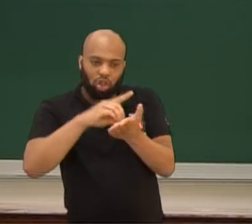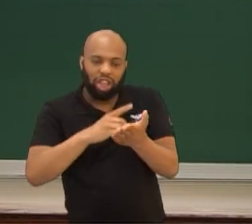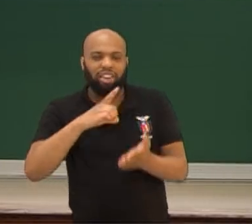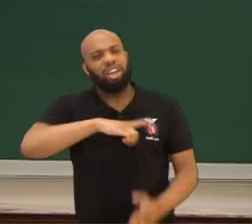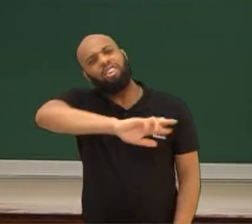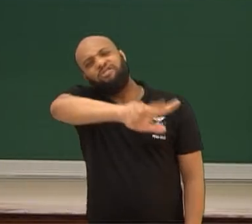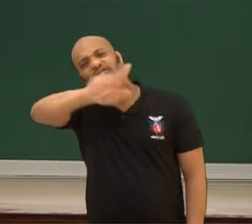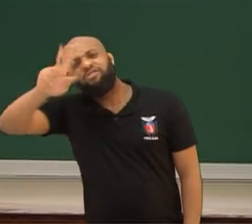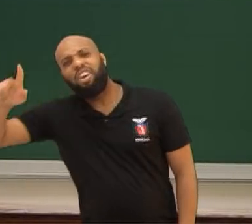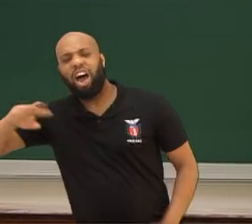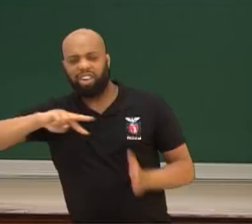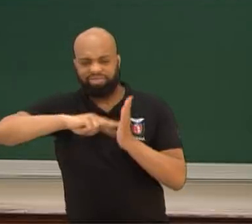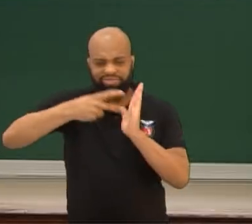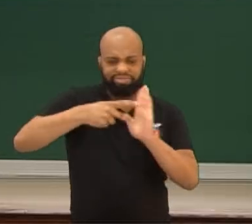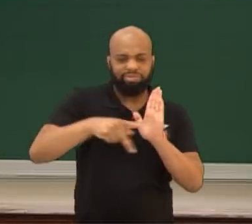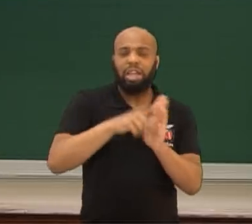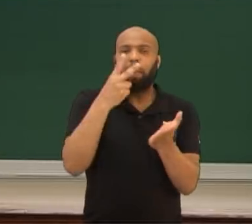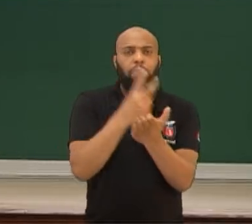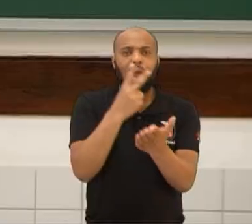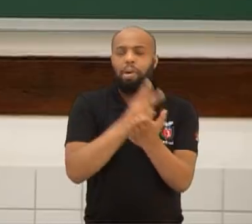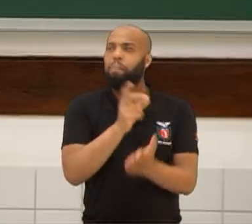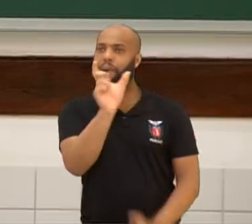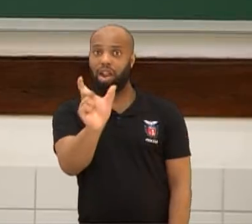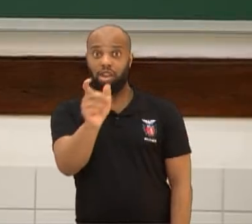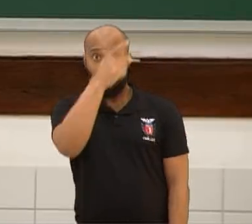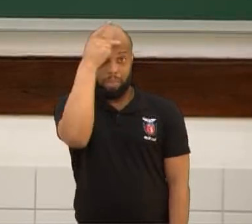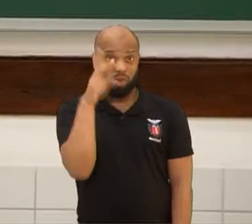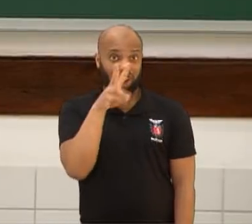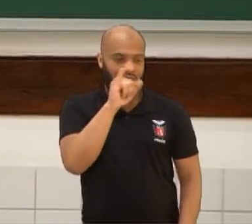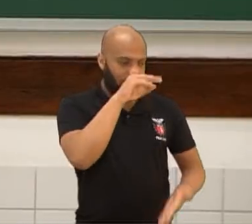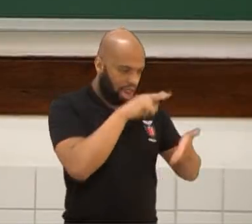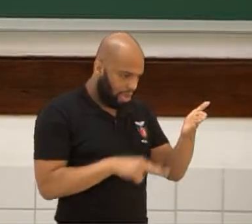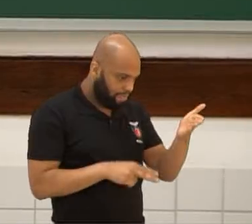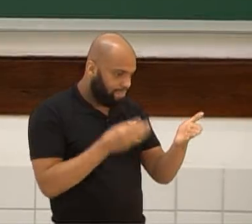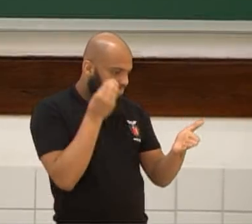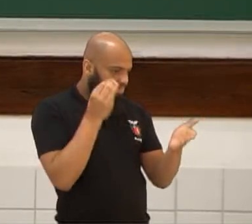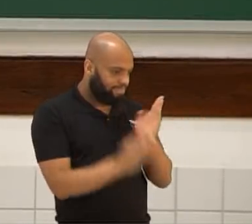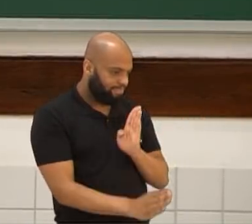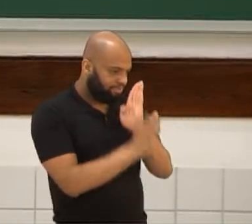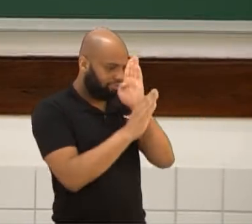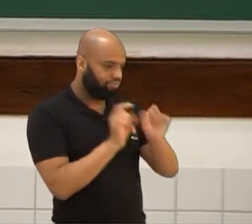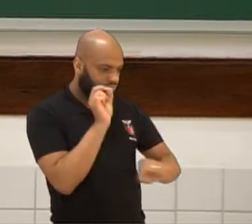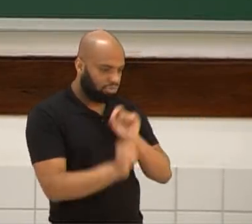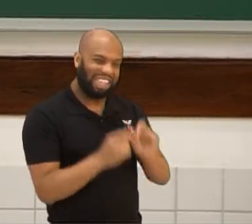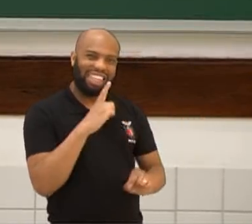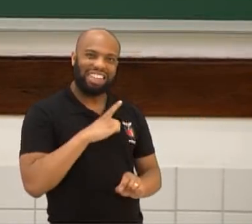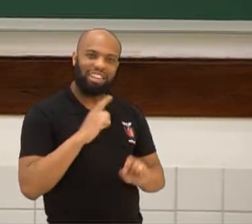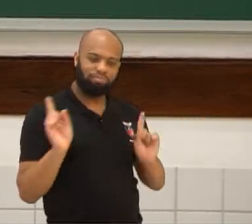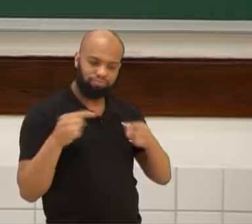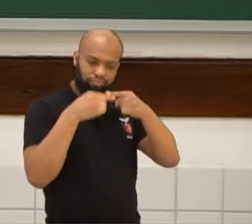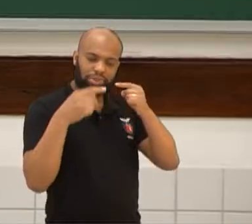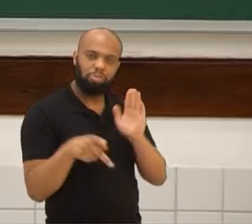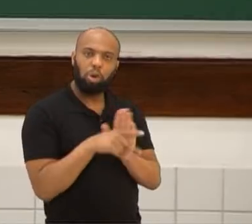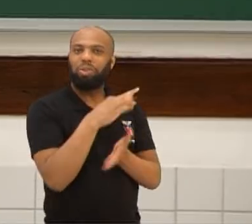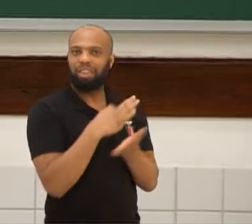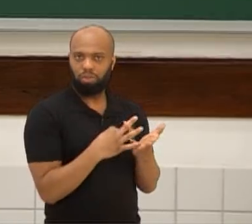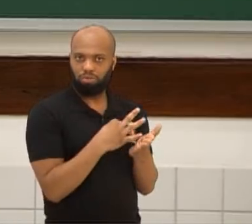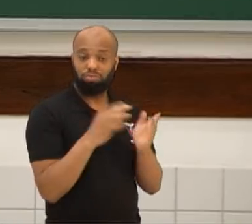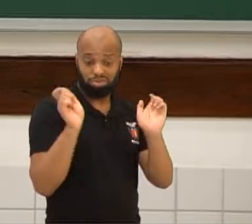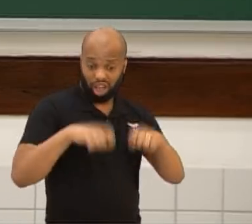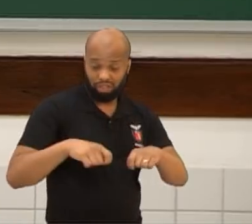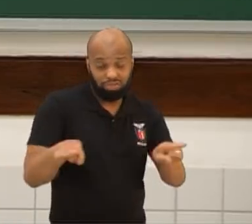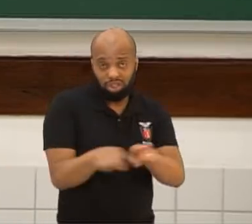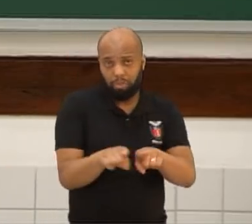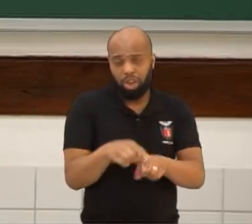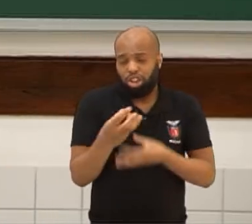mesma palavra e cabe ao leitor tentar identificar qual das definições, qual ou quais, né,